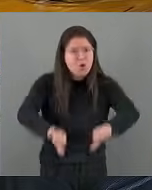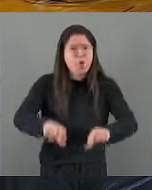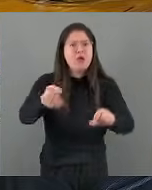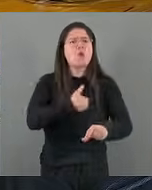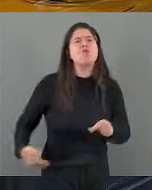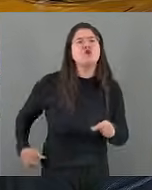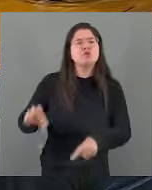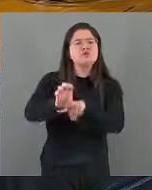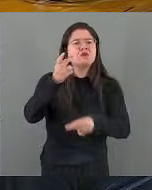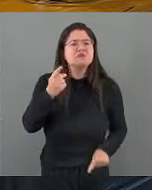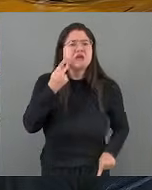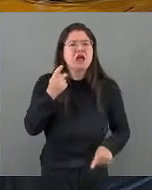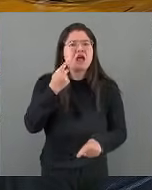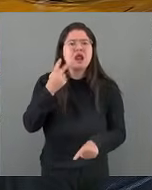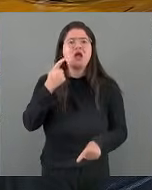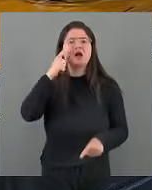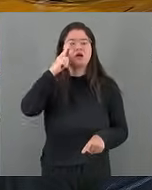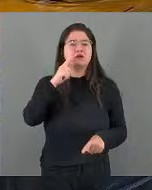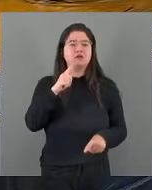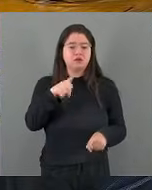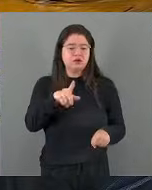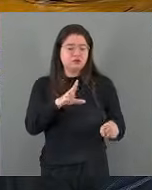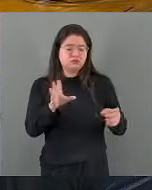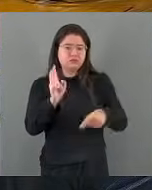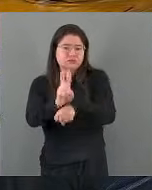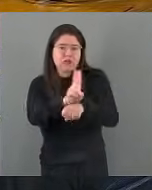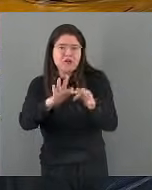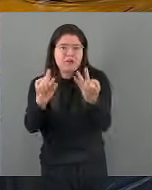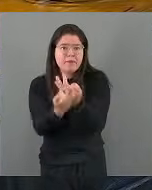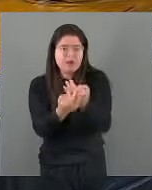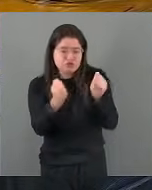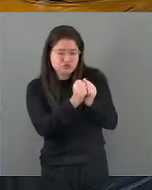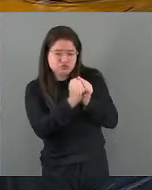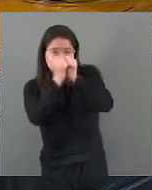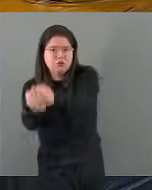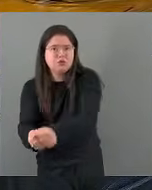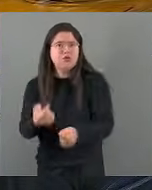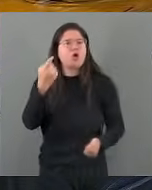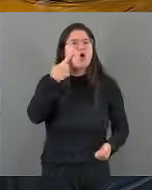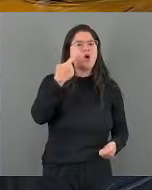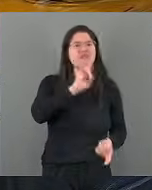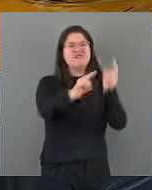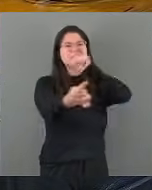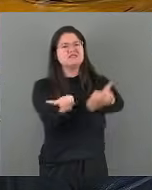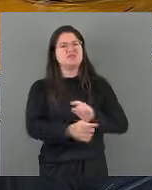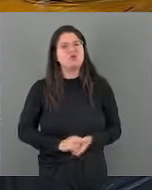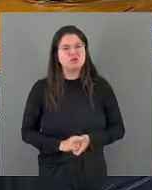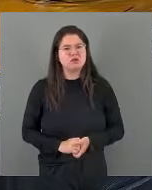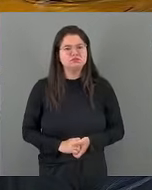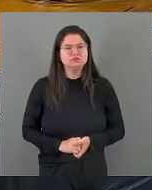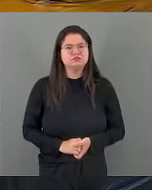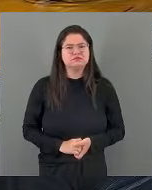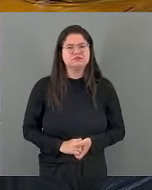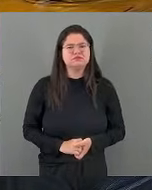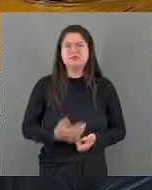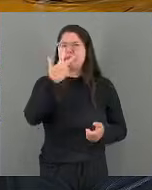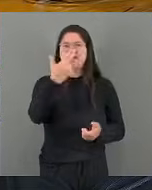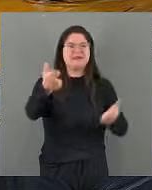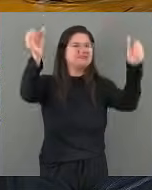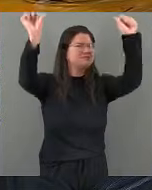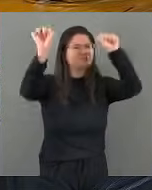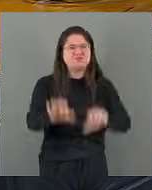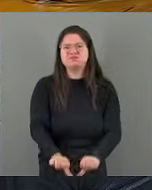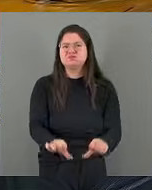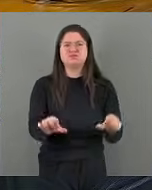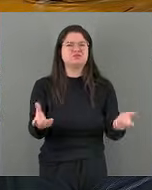Ceará faz a escolta da família para ir embora. Estamos vendo isso, olha que inversão. Será que é o fundo do poço, doutor Bruno